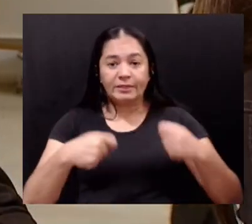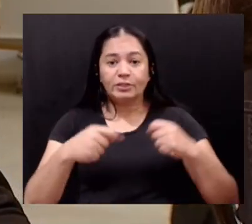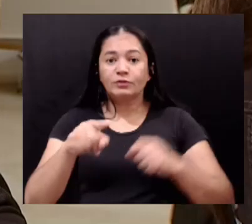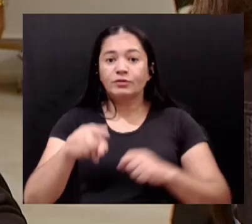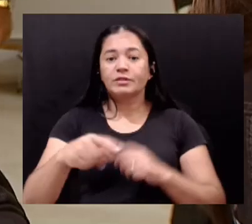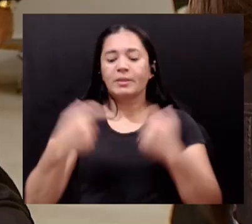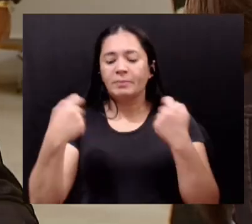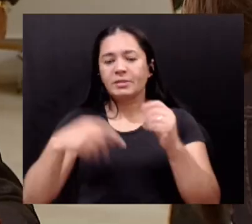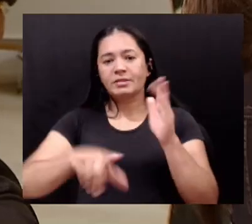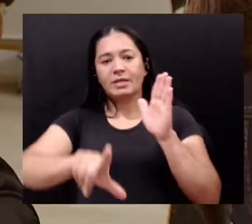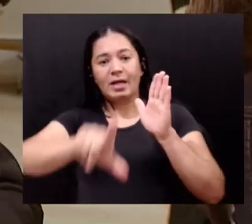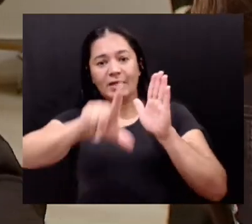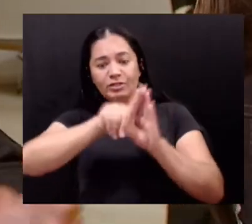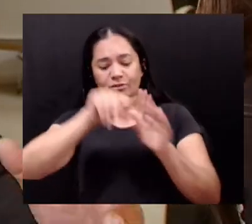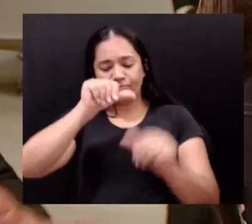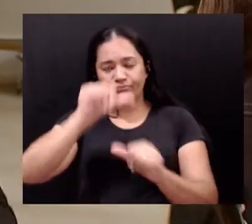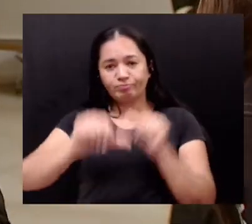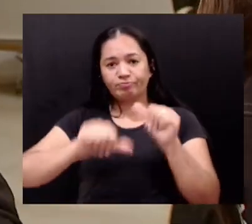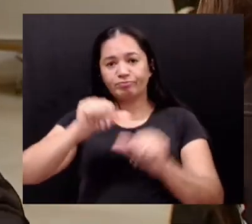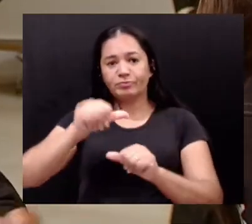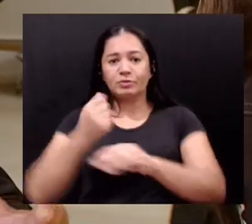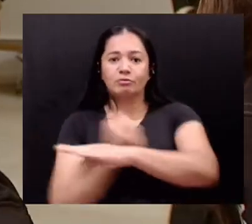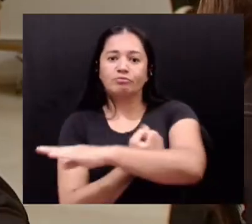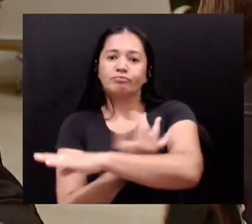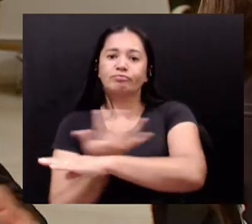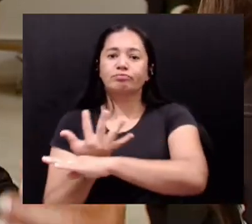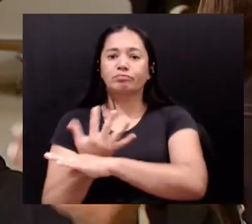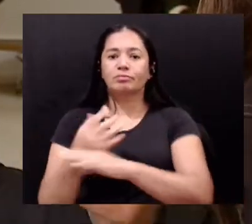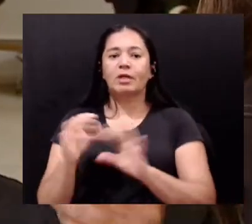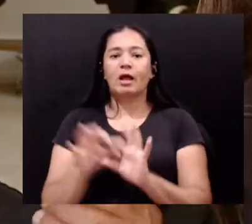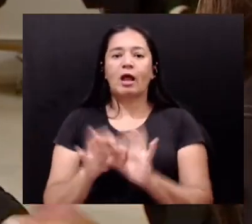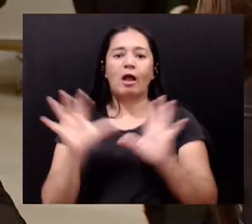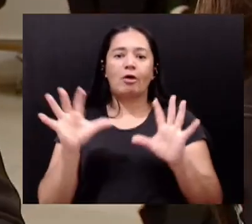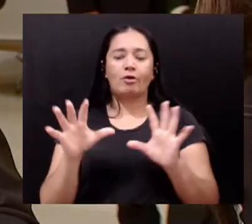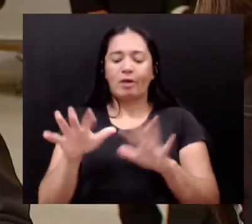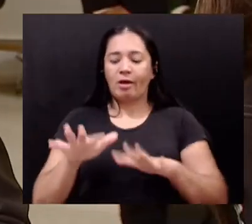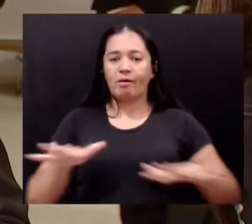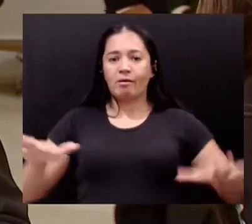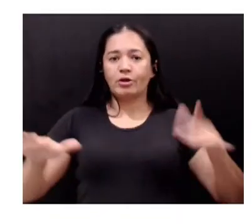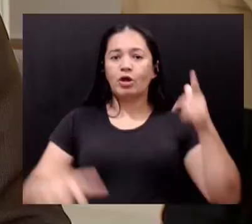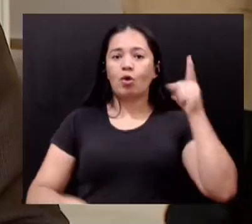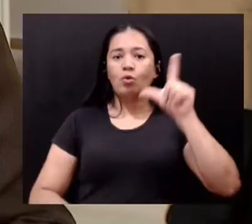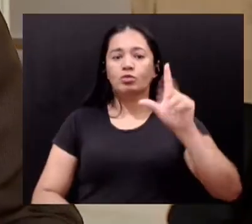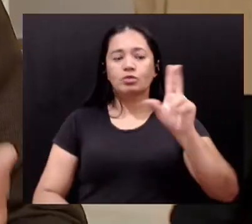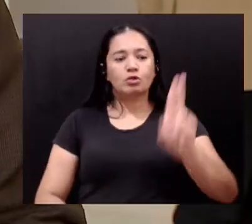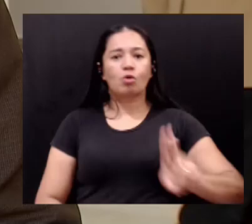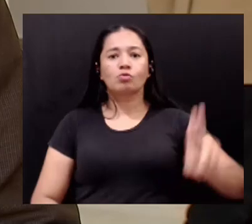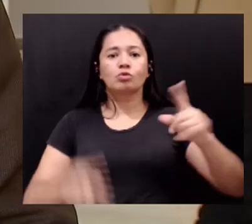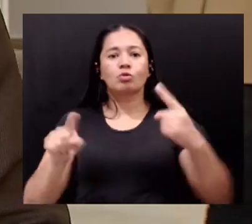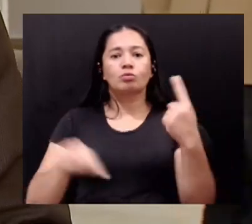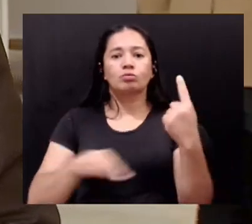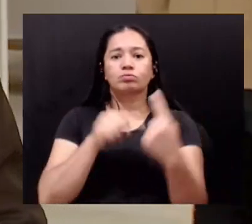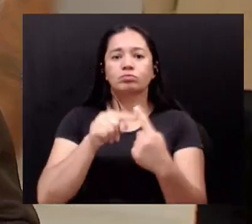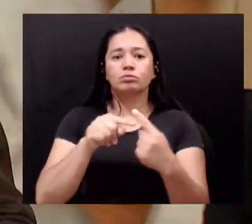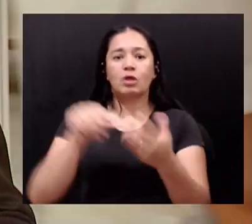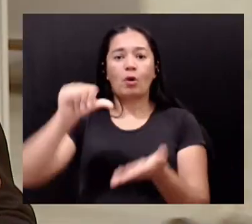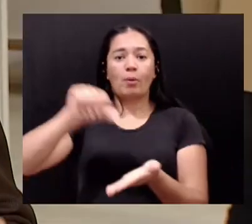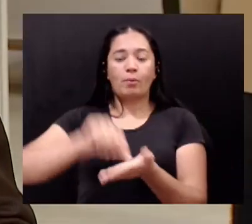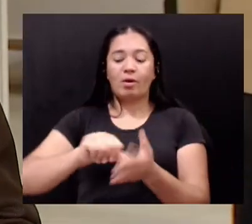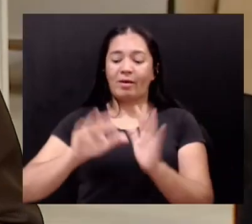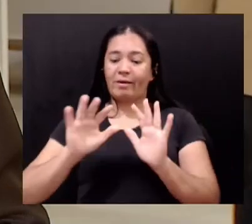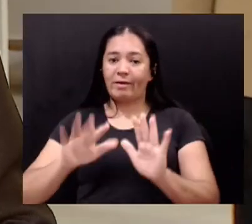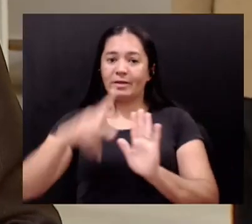legislação urbanística, para permitir que essa área tenha esses usos pretendidos pelo polo. Esse projeto está na Câmara,